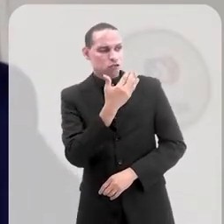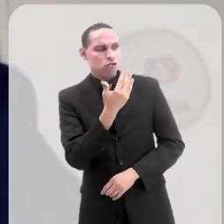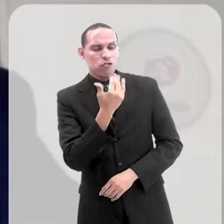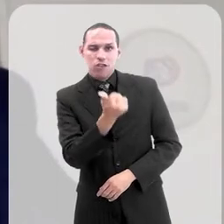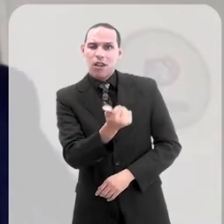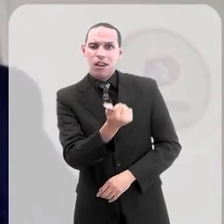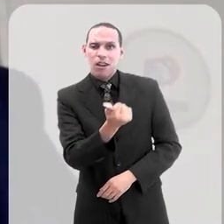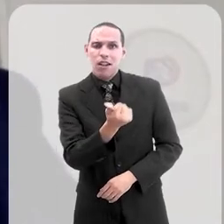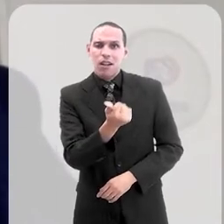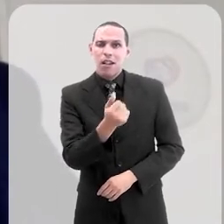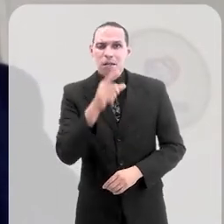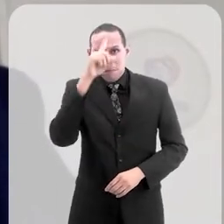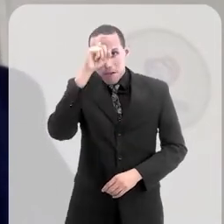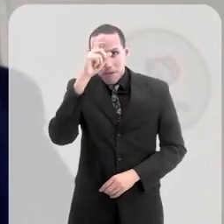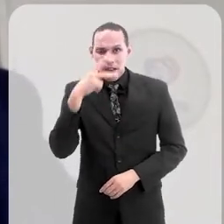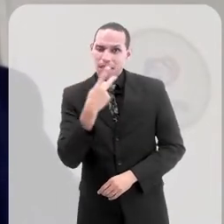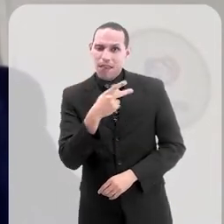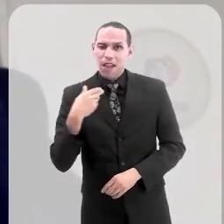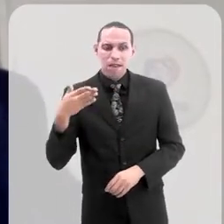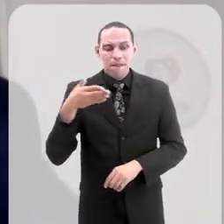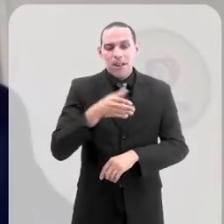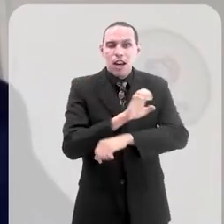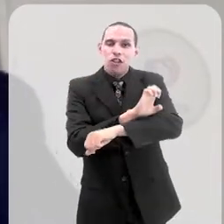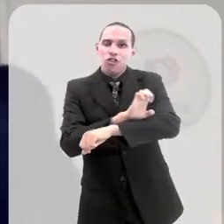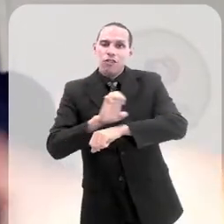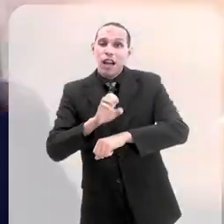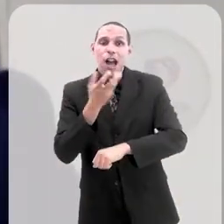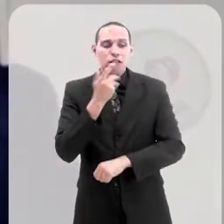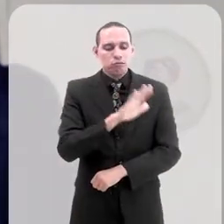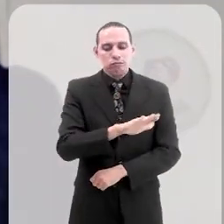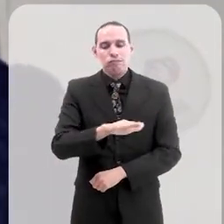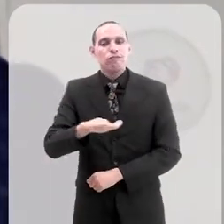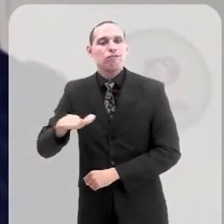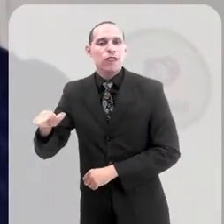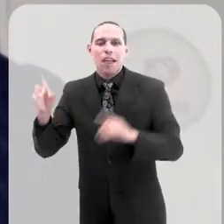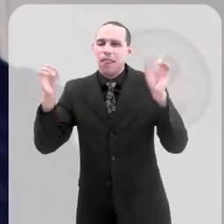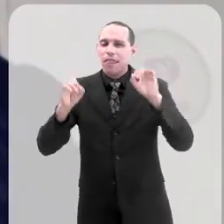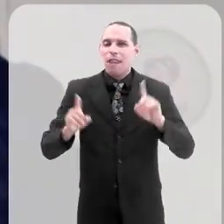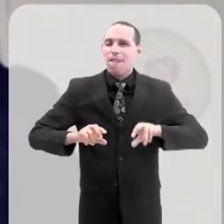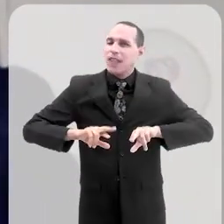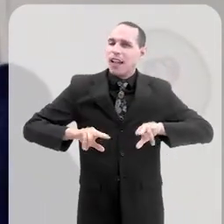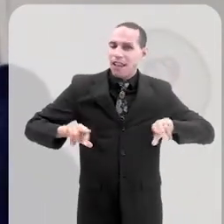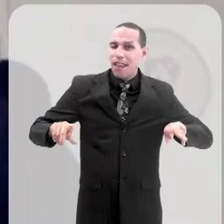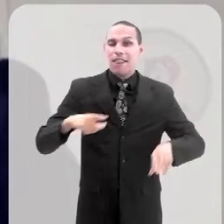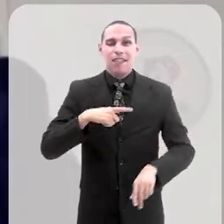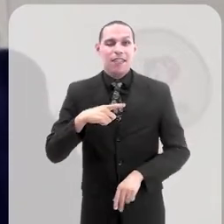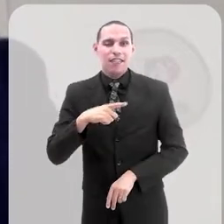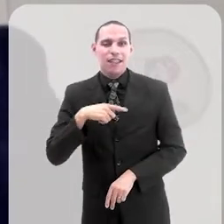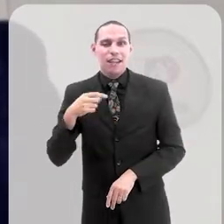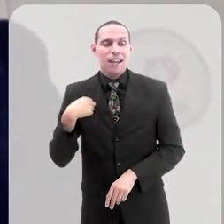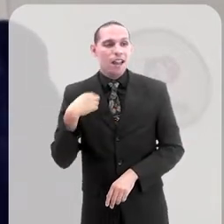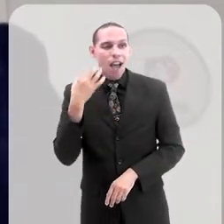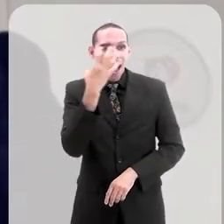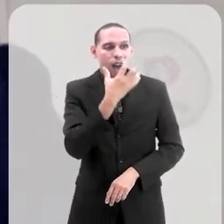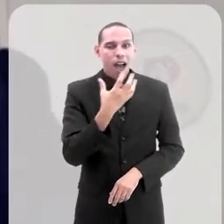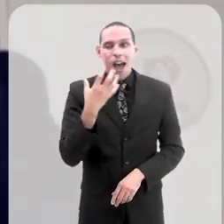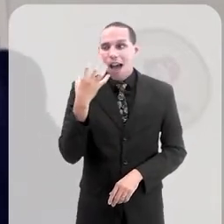na clínica dela. Aí eu fui e tinha umas crianças com diferentes deficiências, né? E